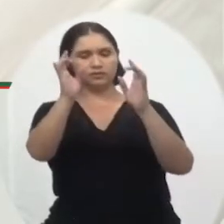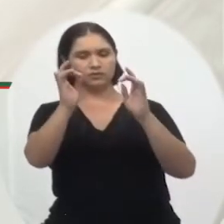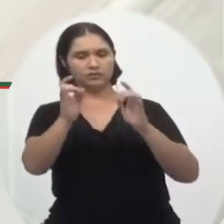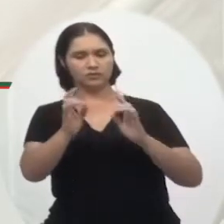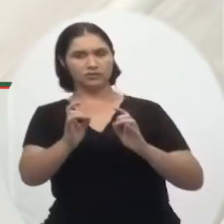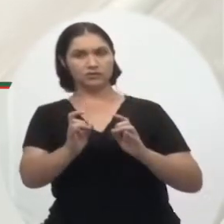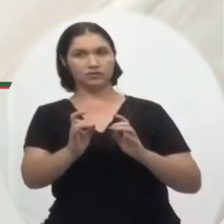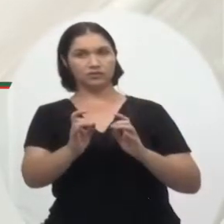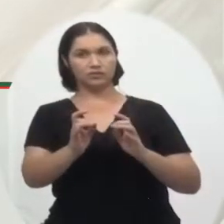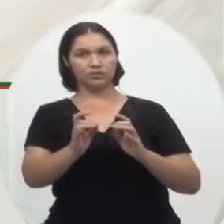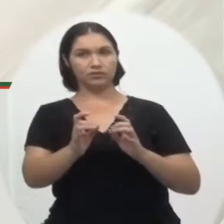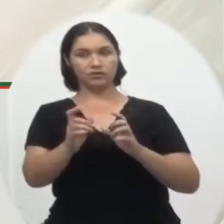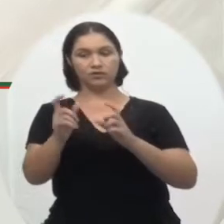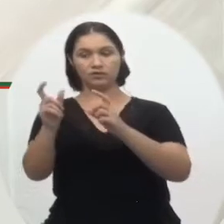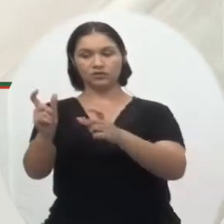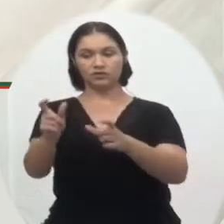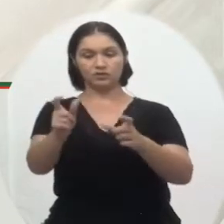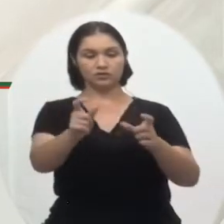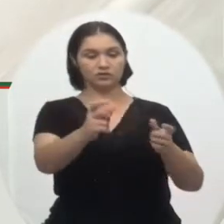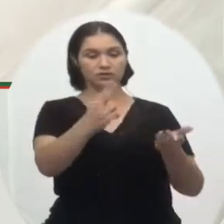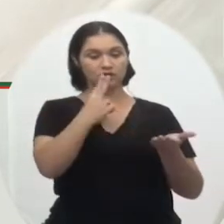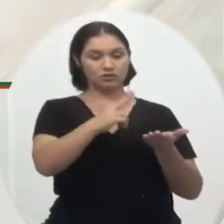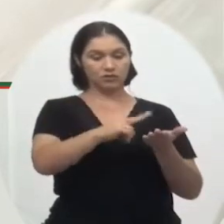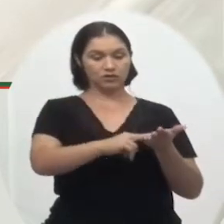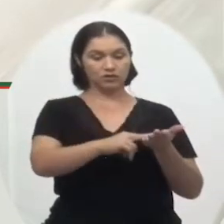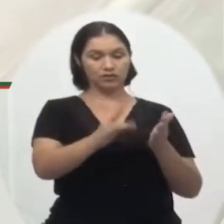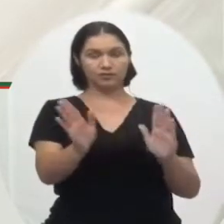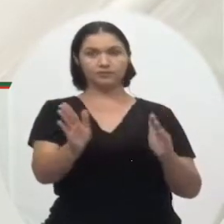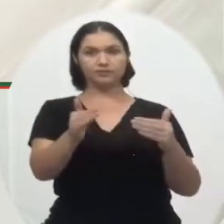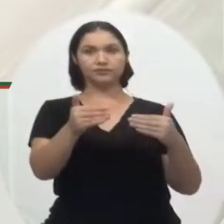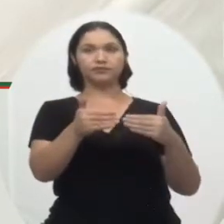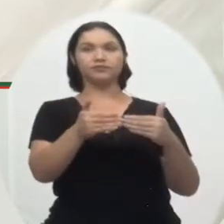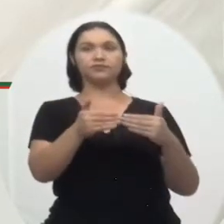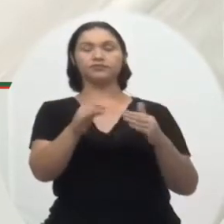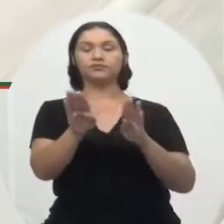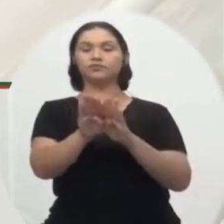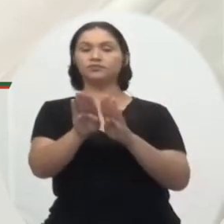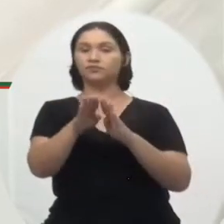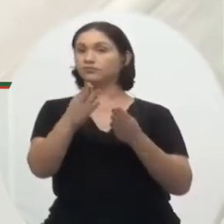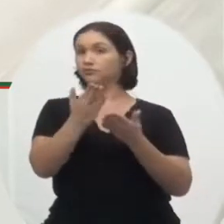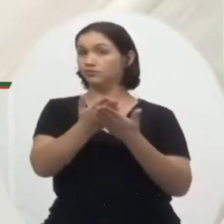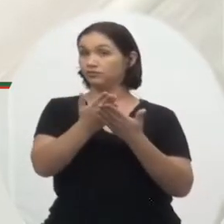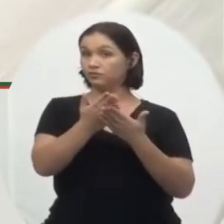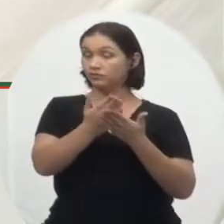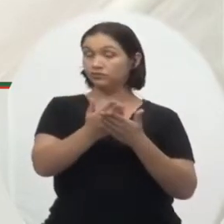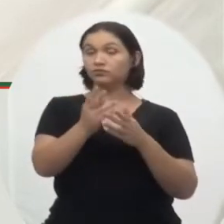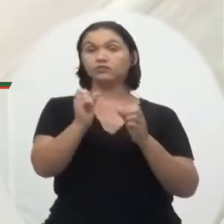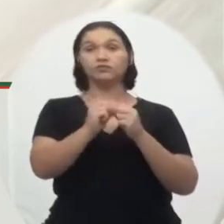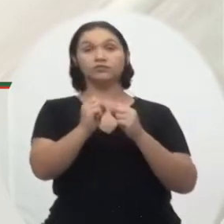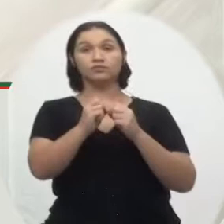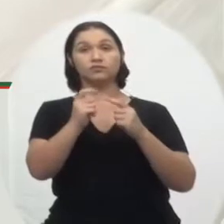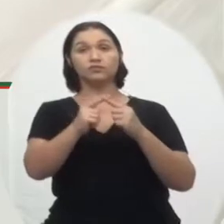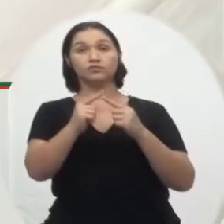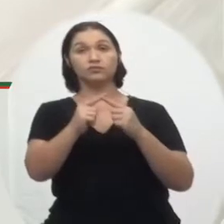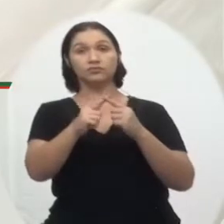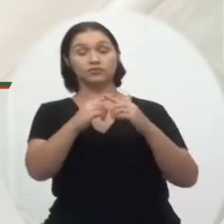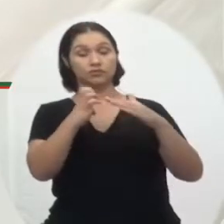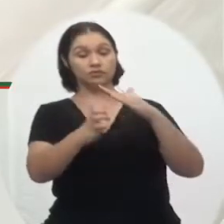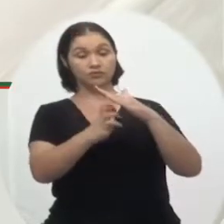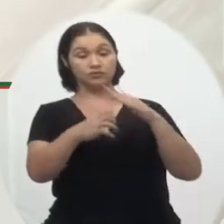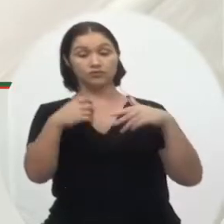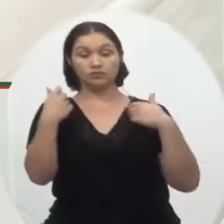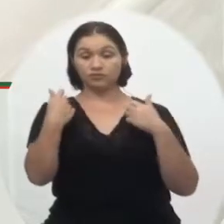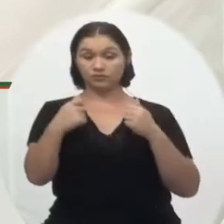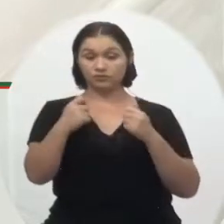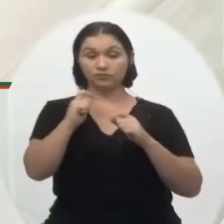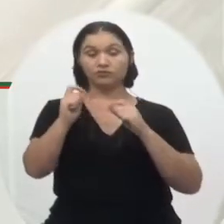foram fechadas, houve um estudo de próprio enxugamento. A empresa precisa, no momento de contenção, ela precisa fazer o seu exercício,